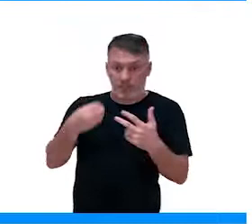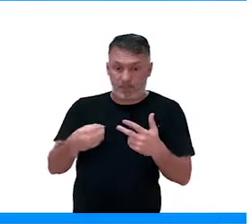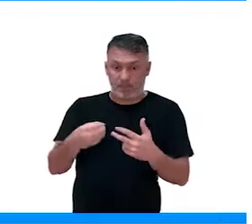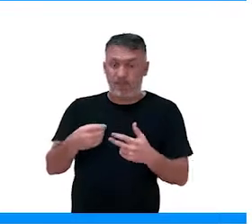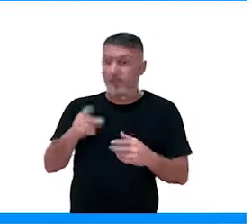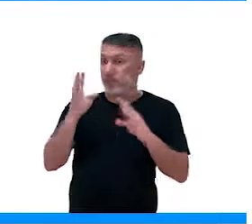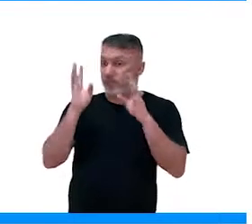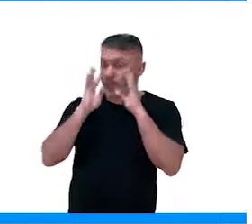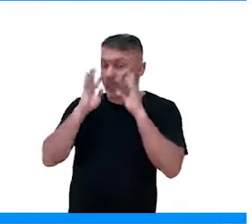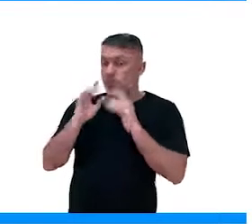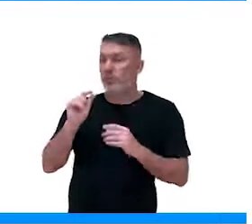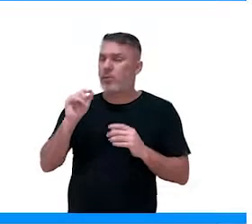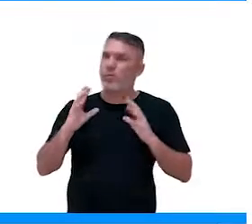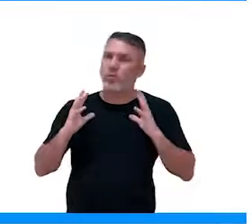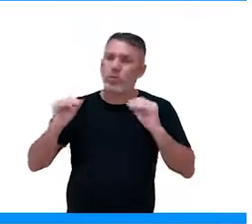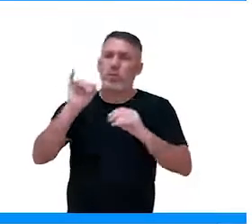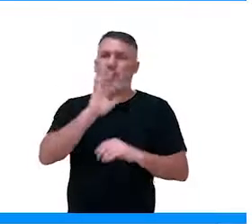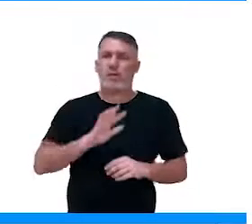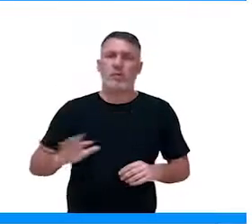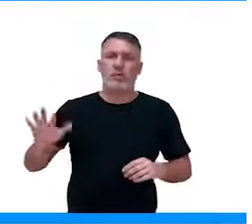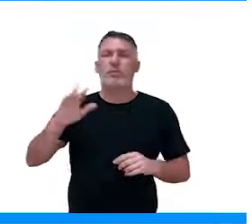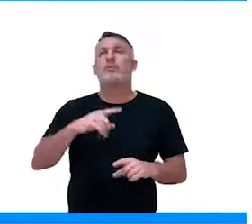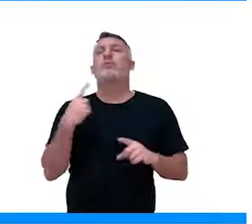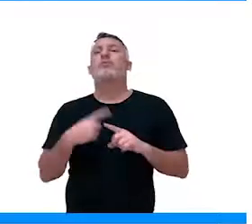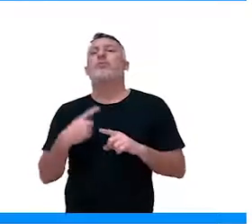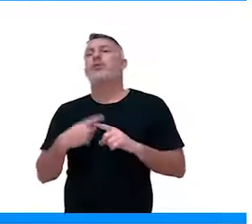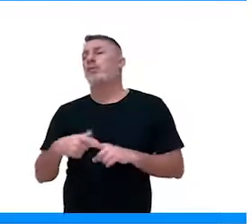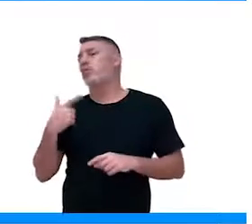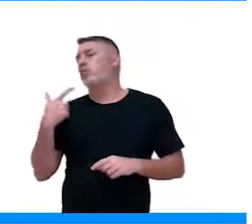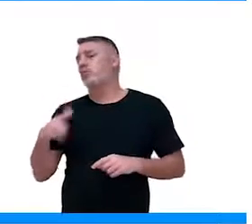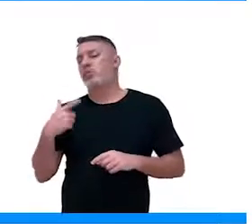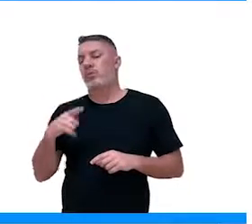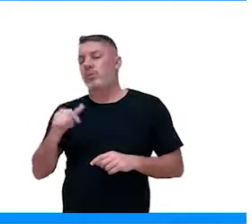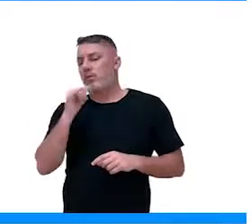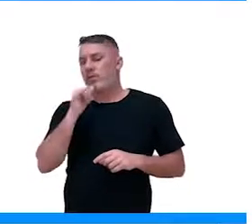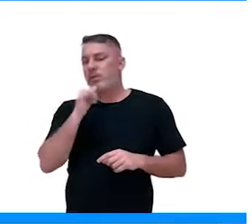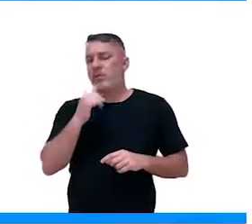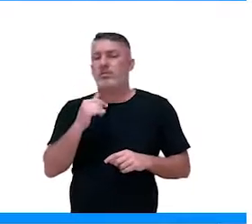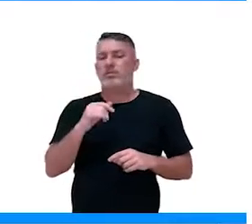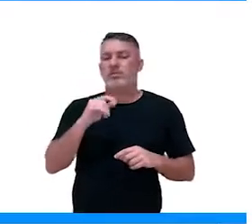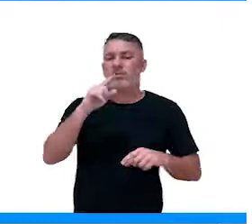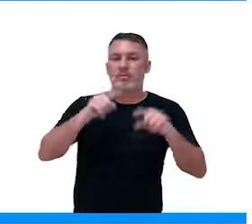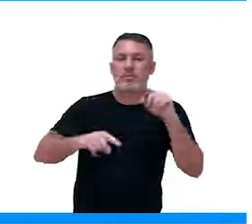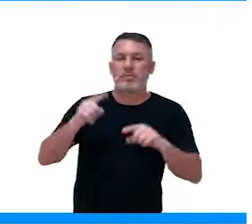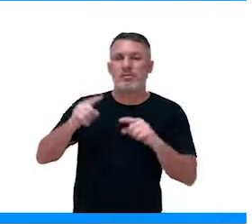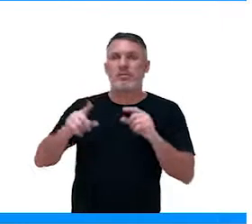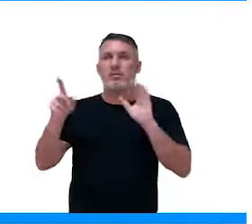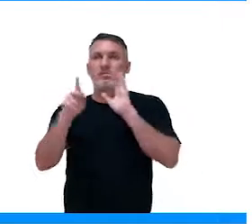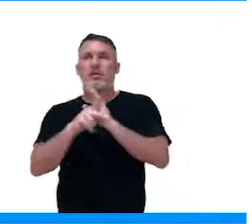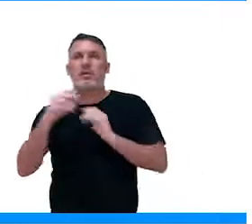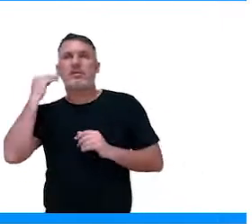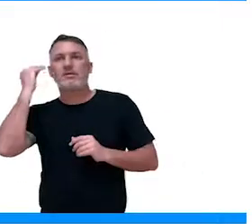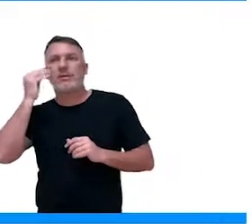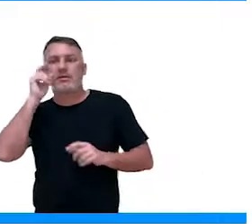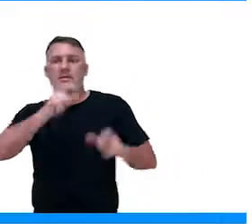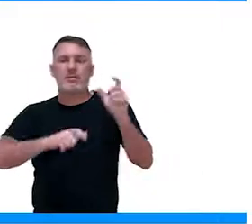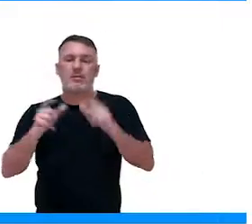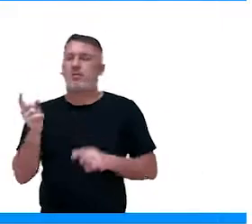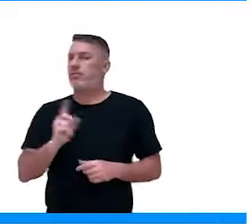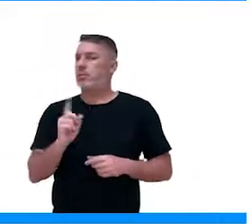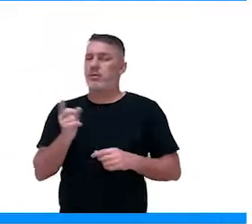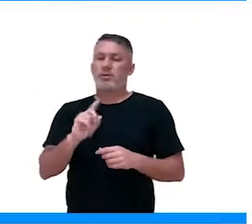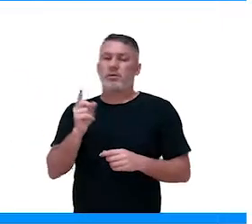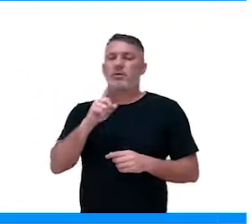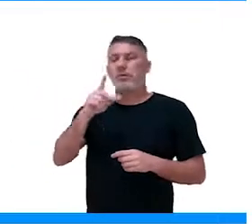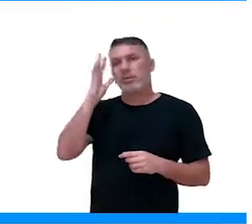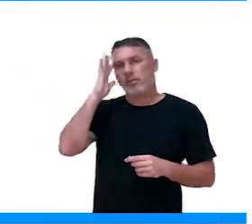prova do Enem, observem tudo na imagem, porque não vai ter espaço para você ficar pensando nas suas próprias experiências pessoais. Ali você vai